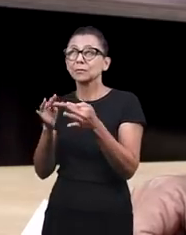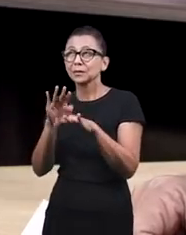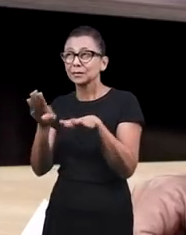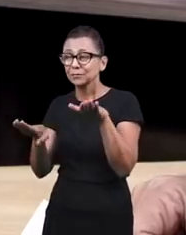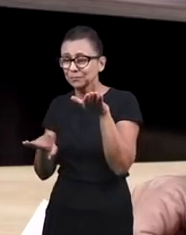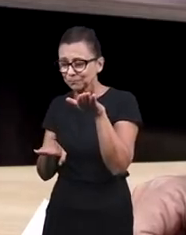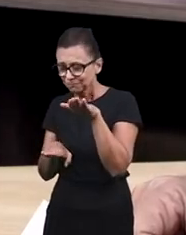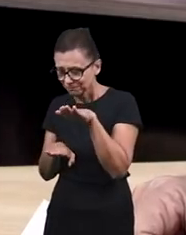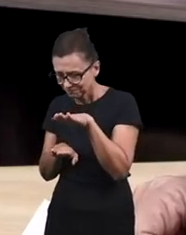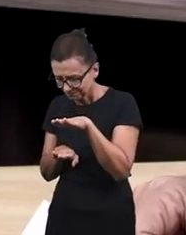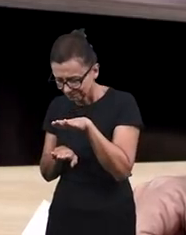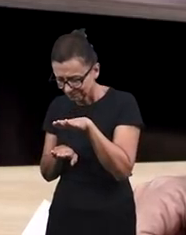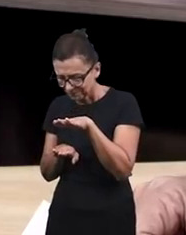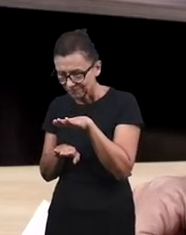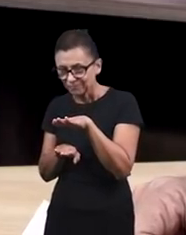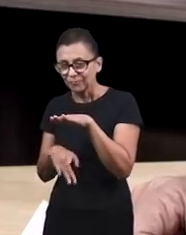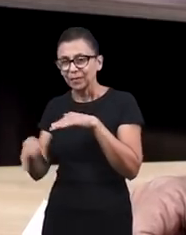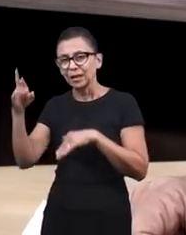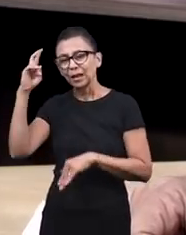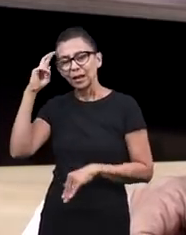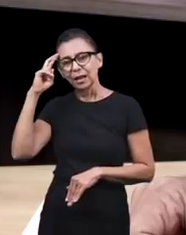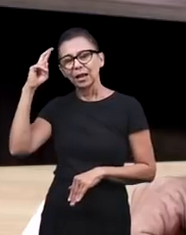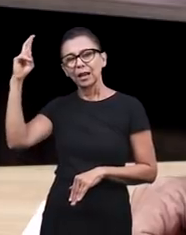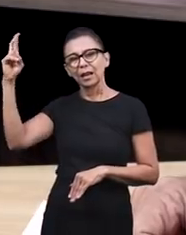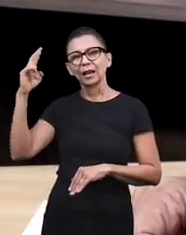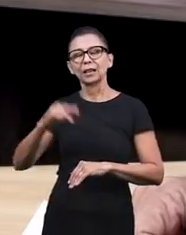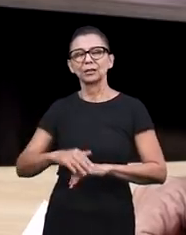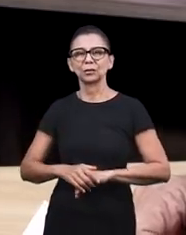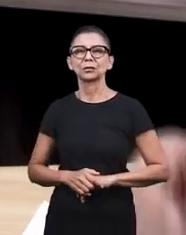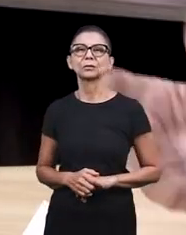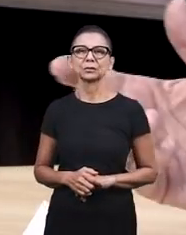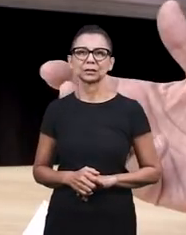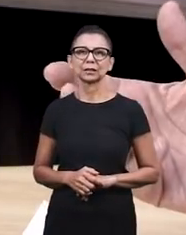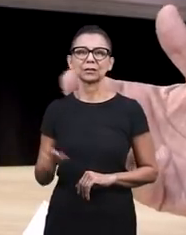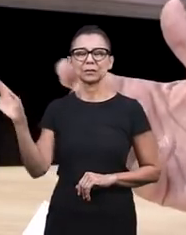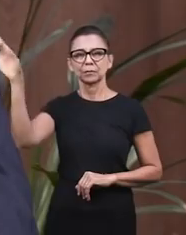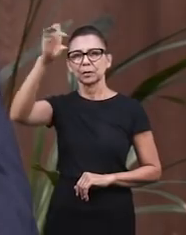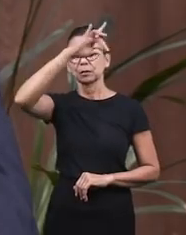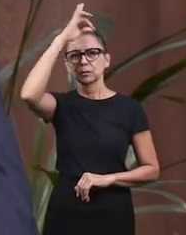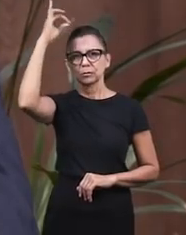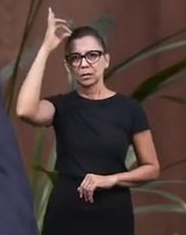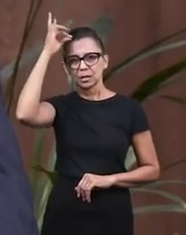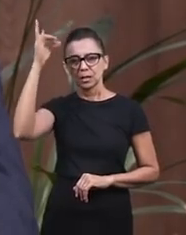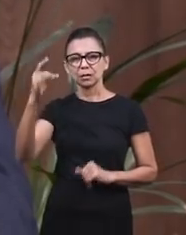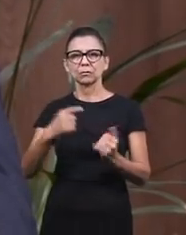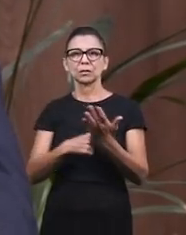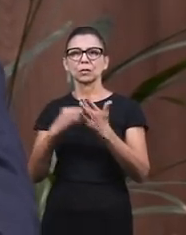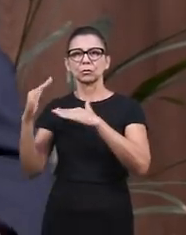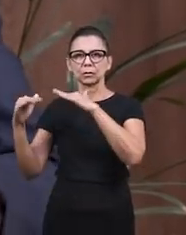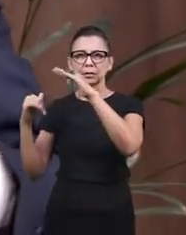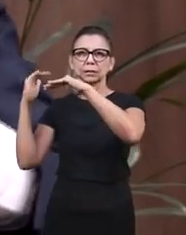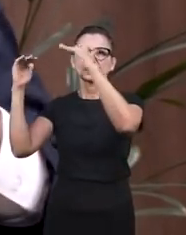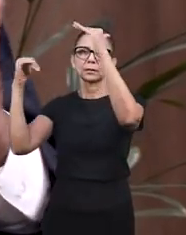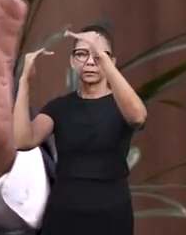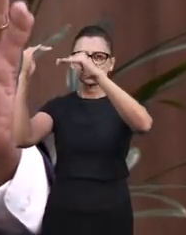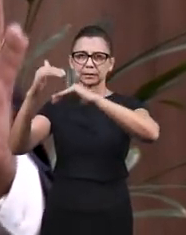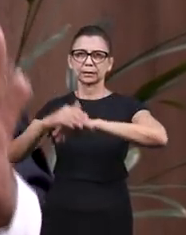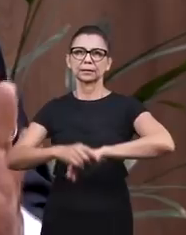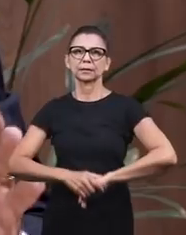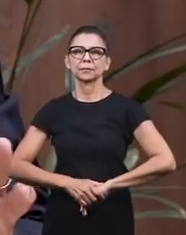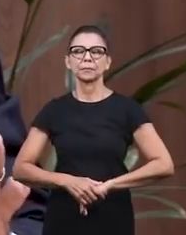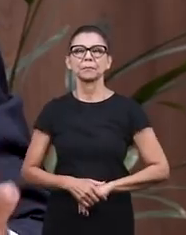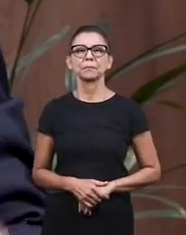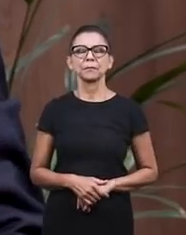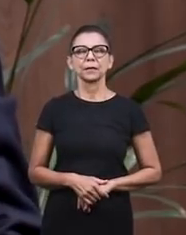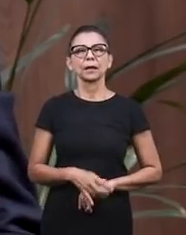Senhor, Ele nos faz crescer, né? Ele é o Espírito Santo de Deus que nos faz... O que nós queremos é a glória dele, né? Aí você pensa, vamos pensar num